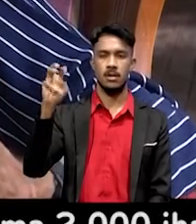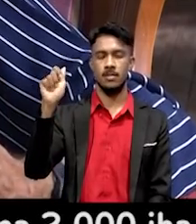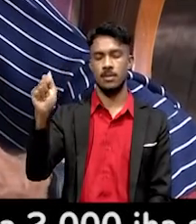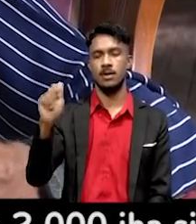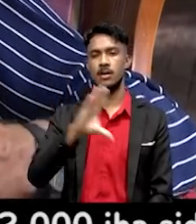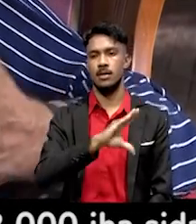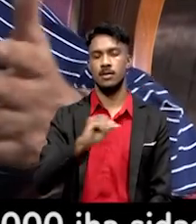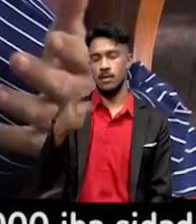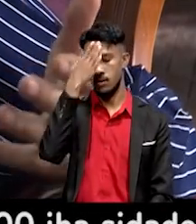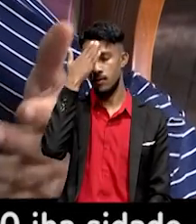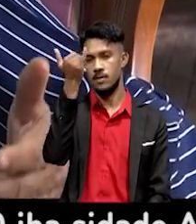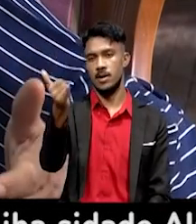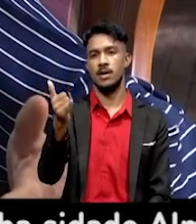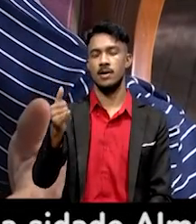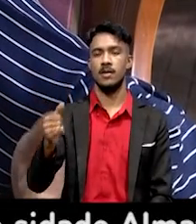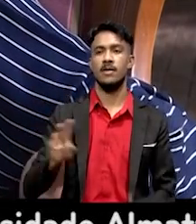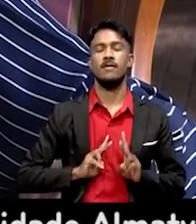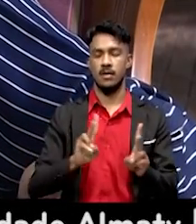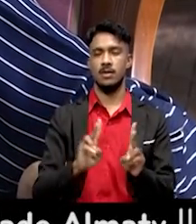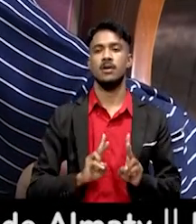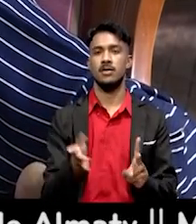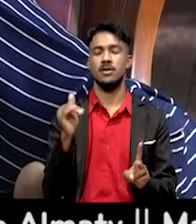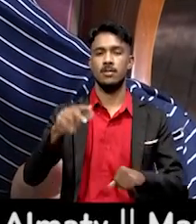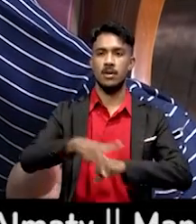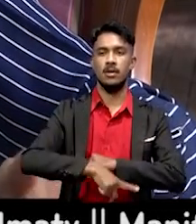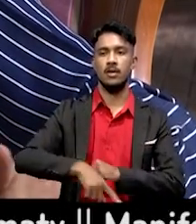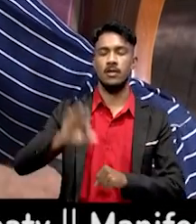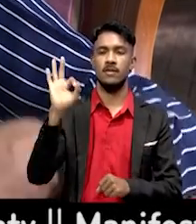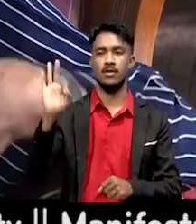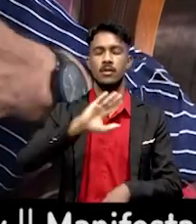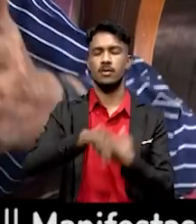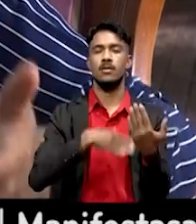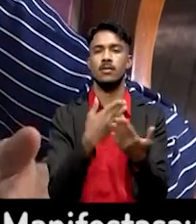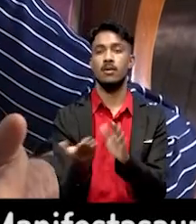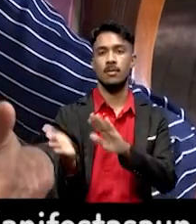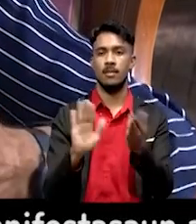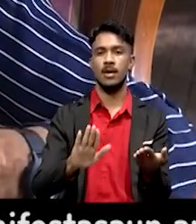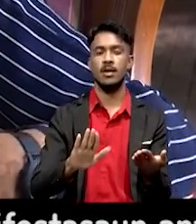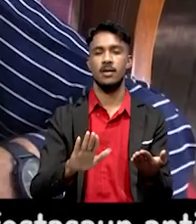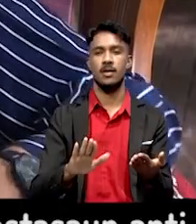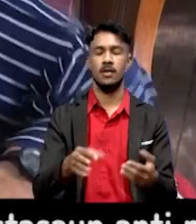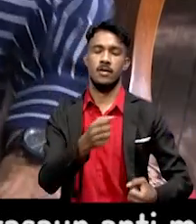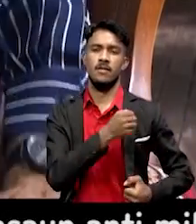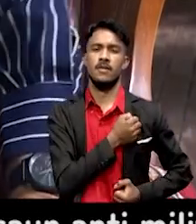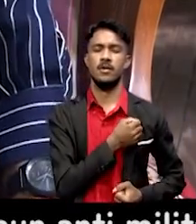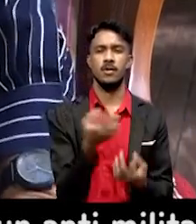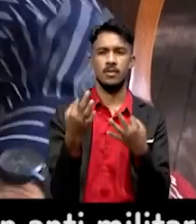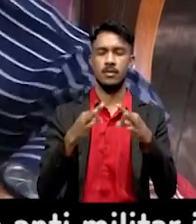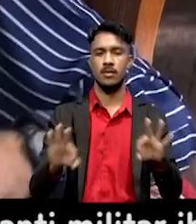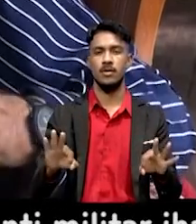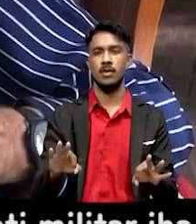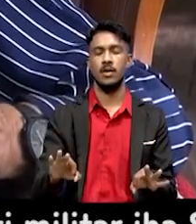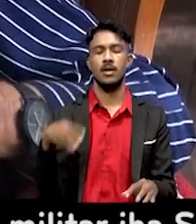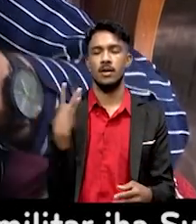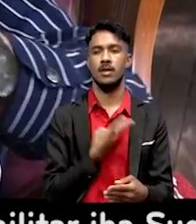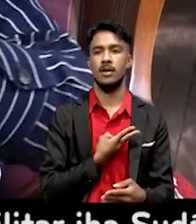Tamba sa Comitê Central, quase Fratlin, quase todo mate. Falintil Mou, elite tenia